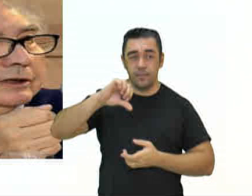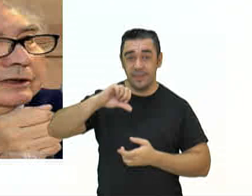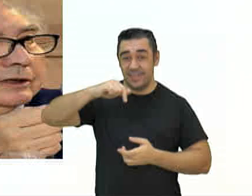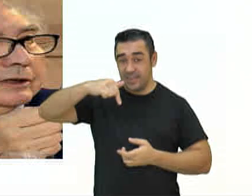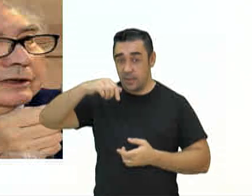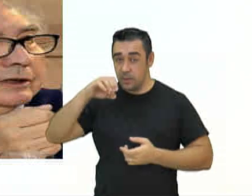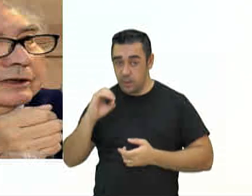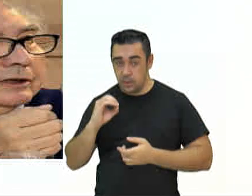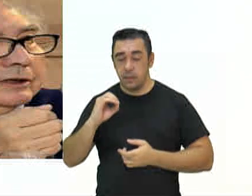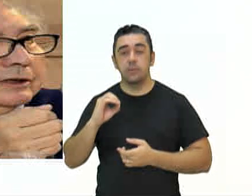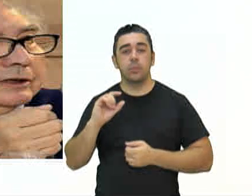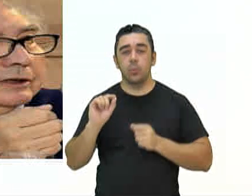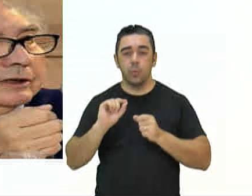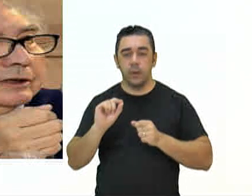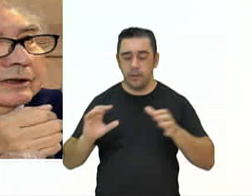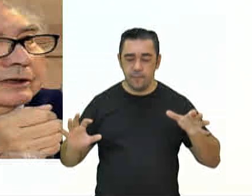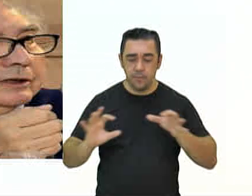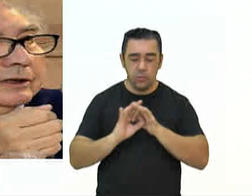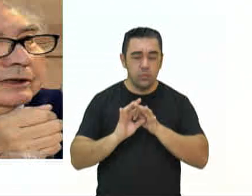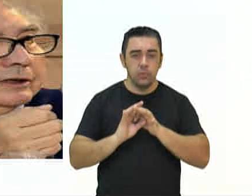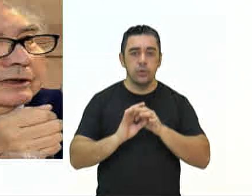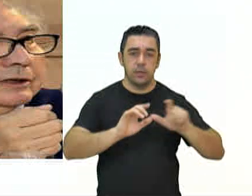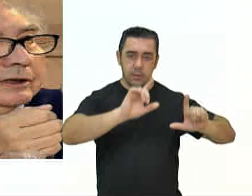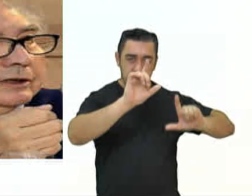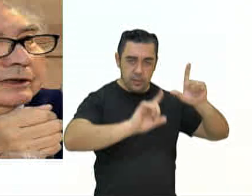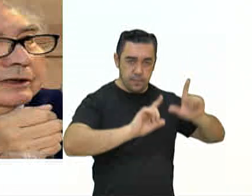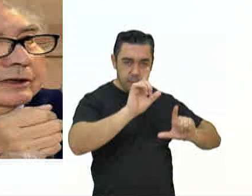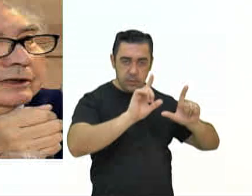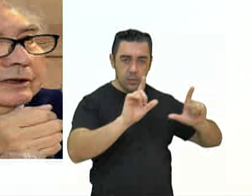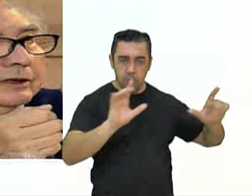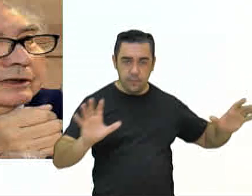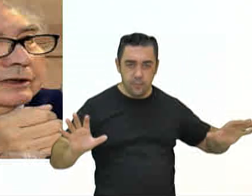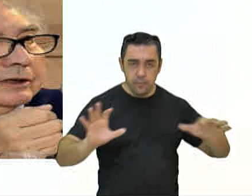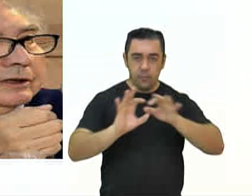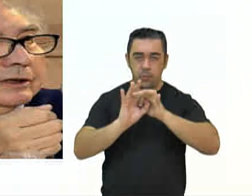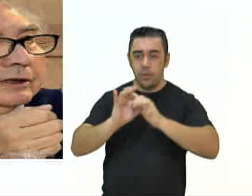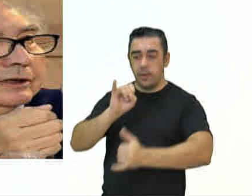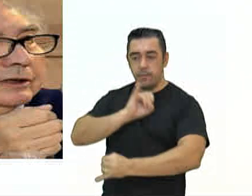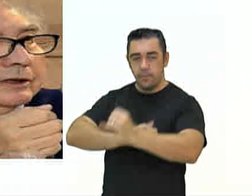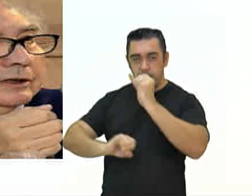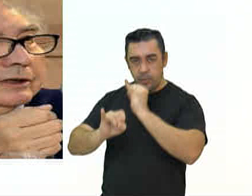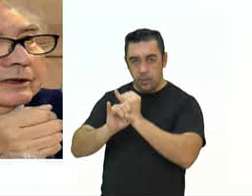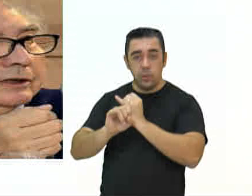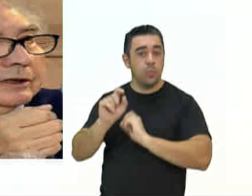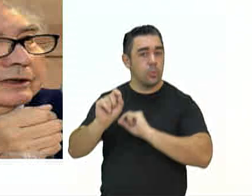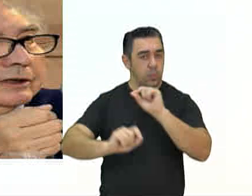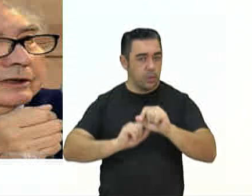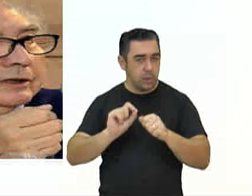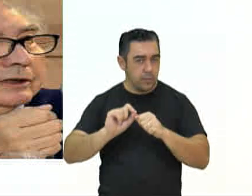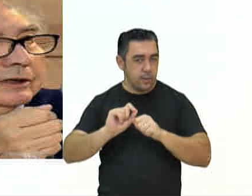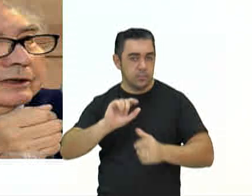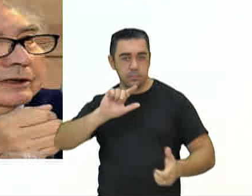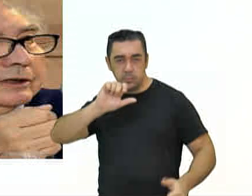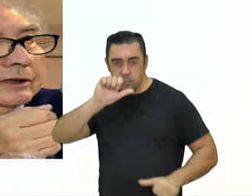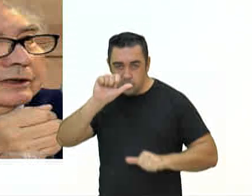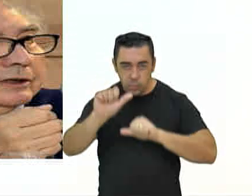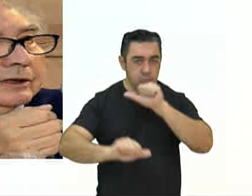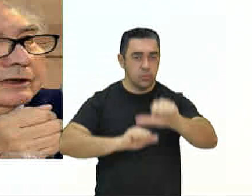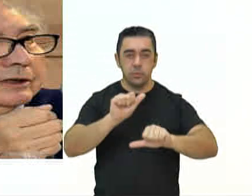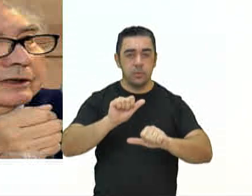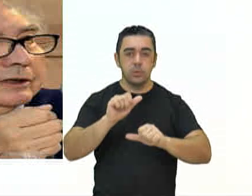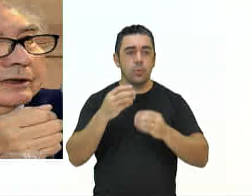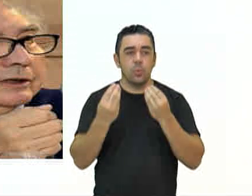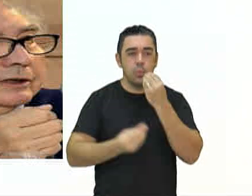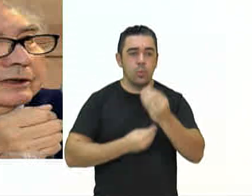1970, a fusão das telecomunicações analógicas com a informática provocou uma transformação no modo